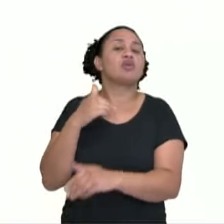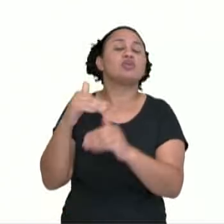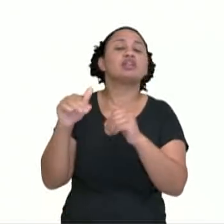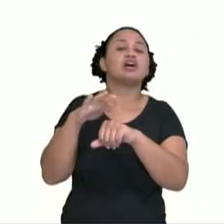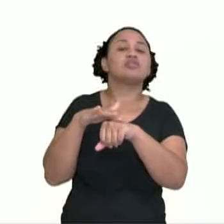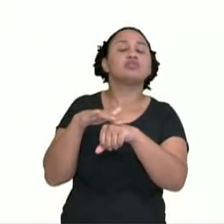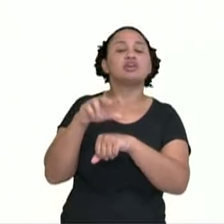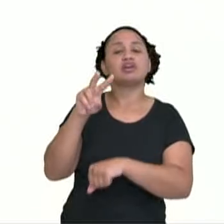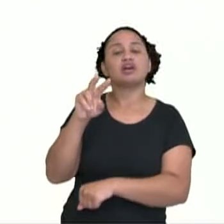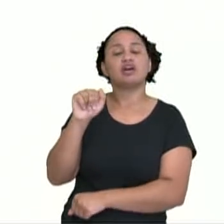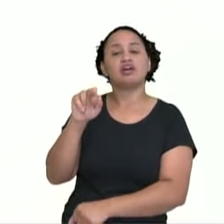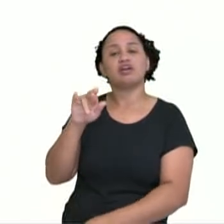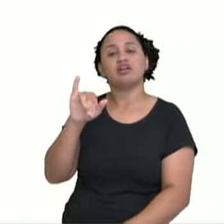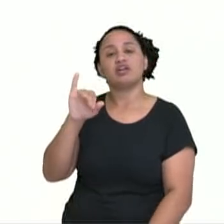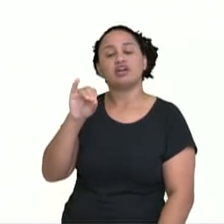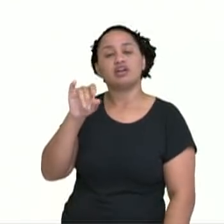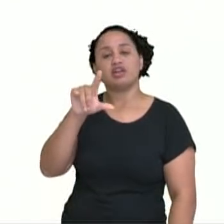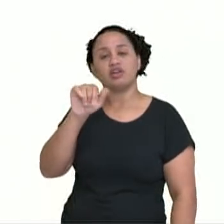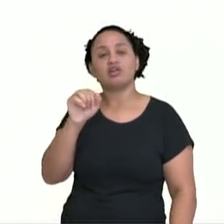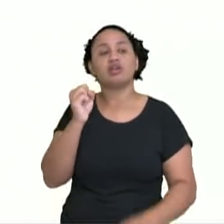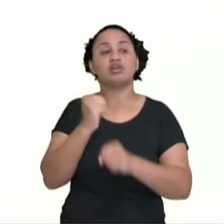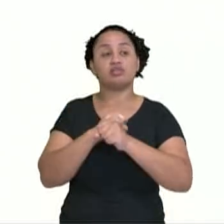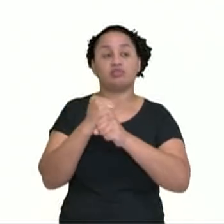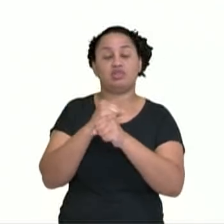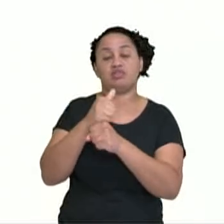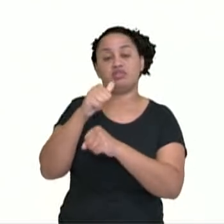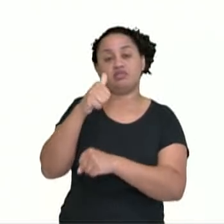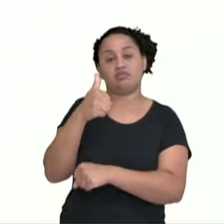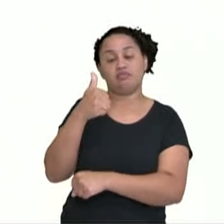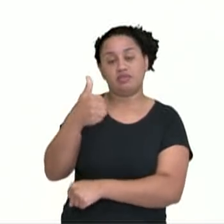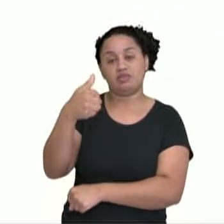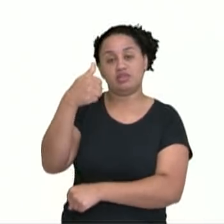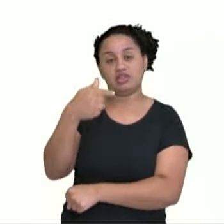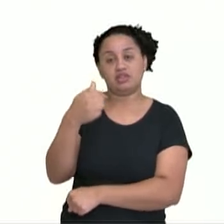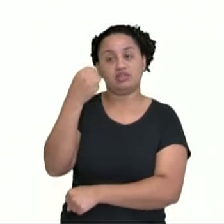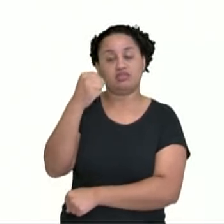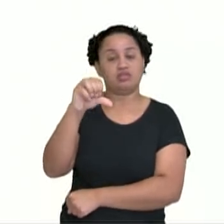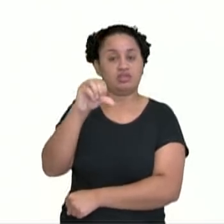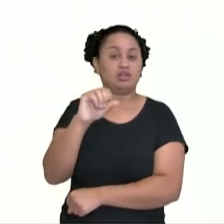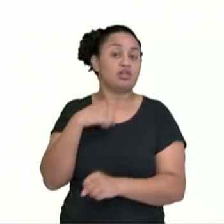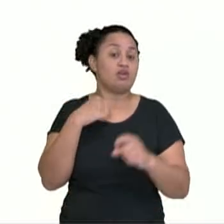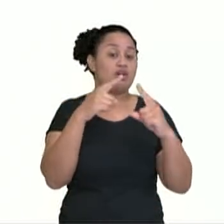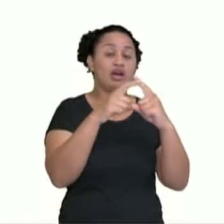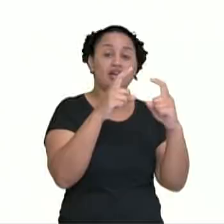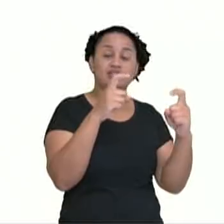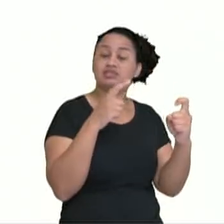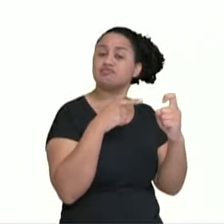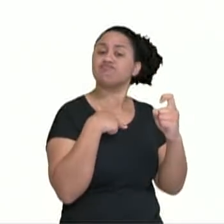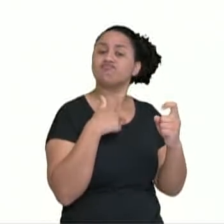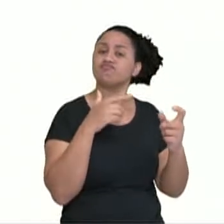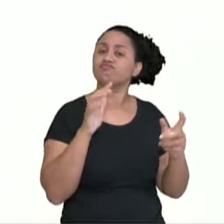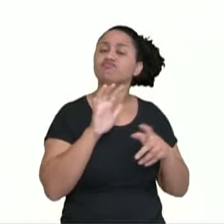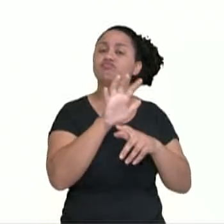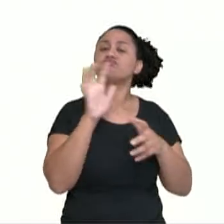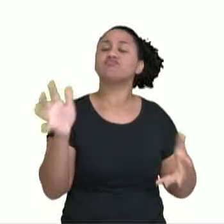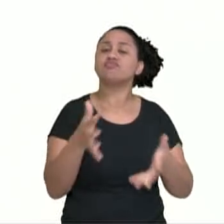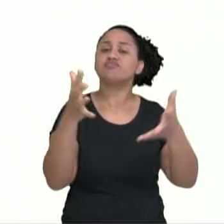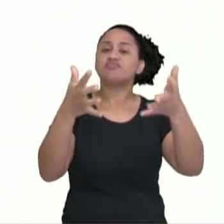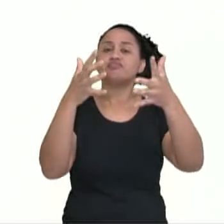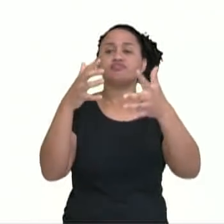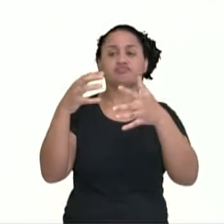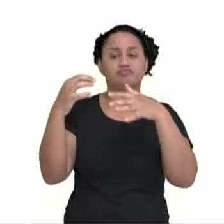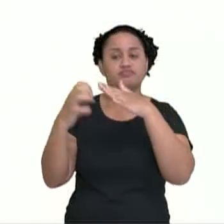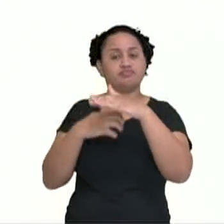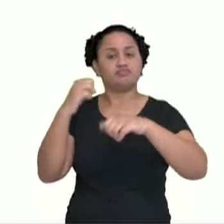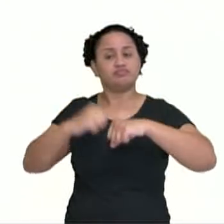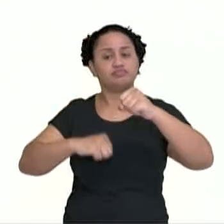de 1789. Olha só, a ciência a favor do desenvolvimento industrial e